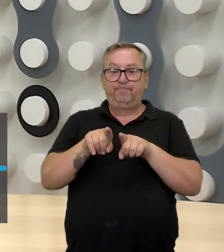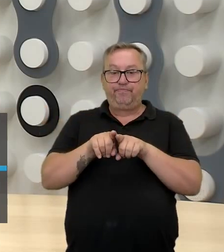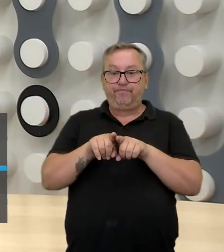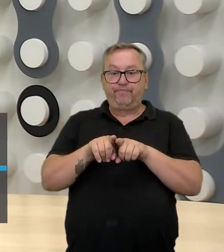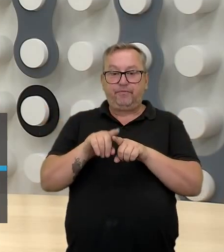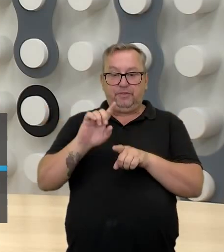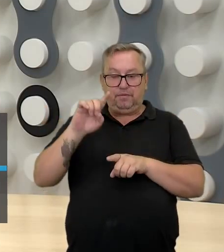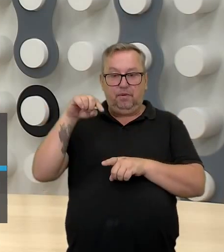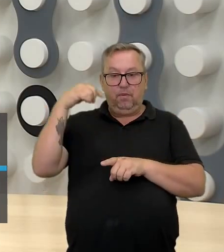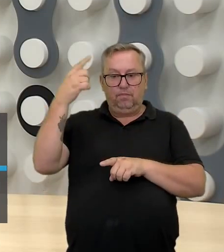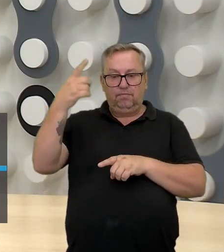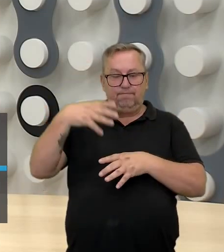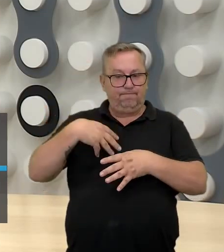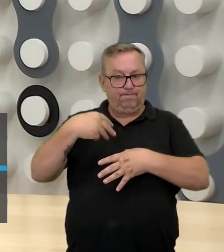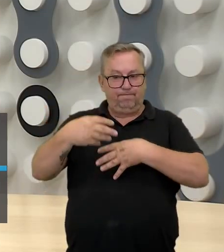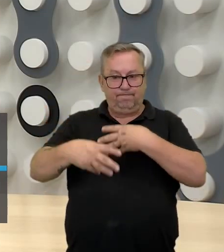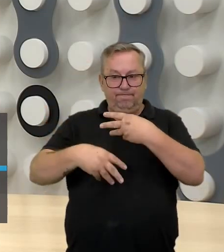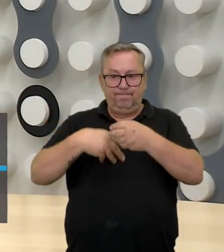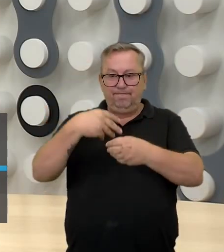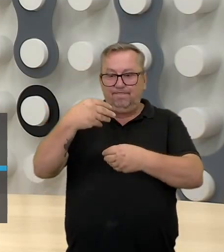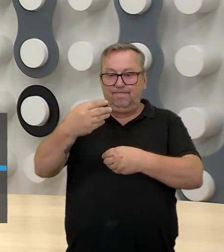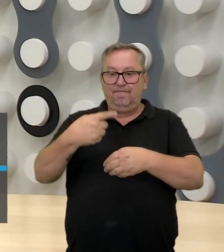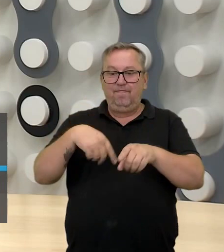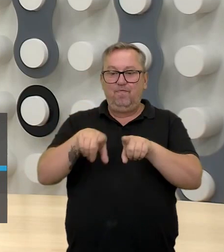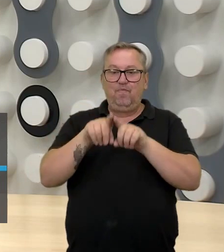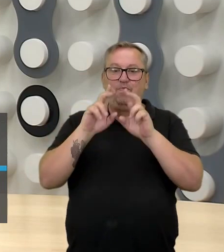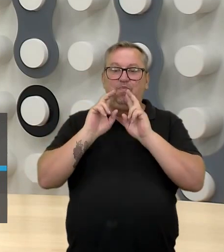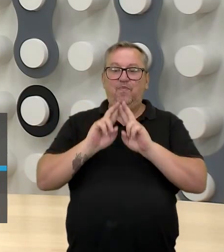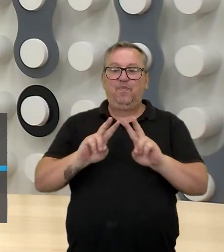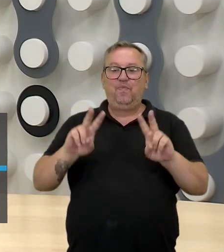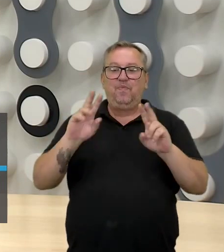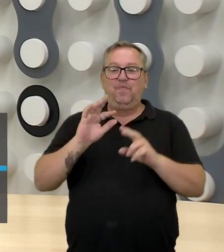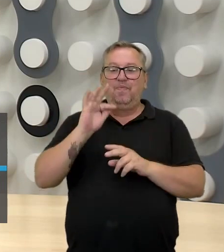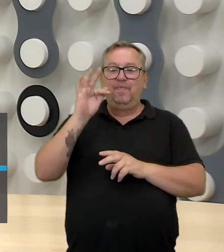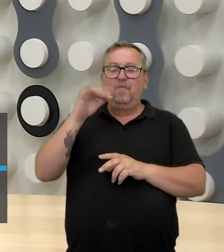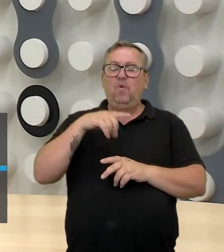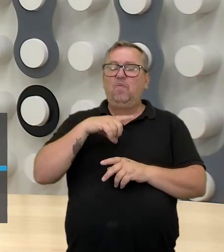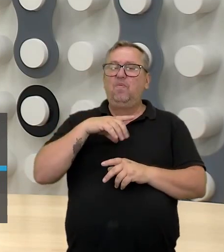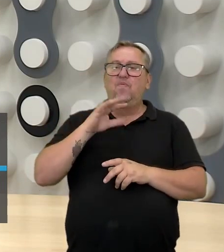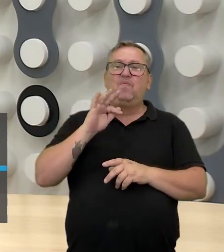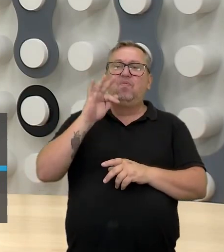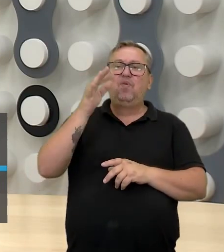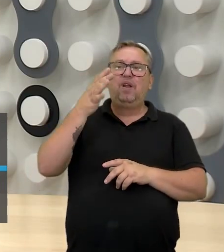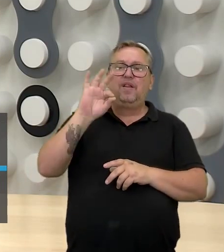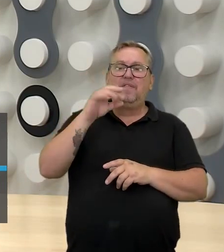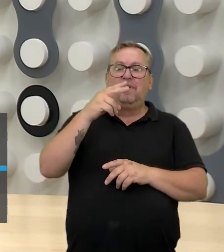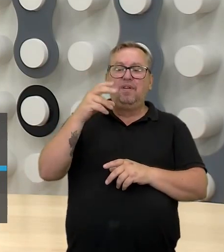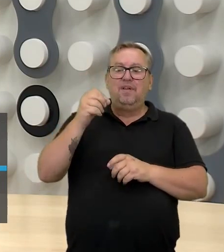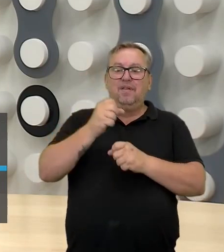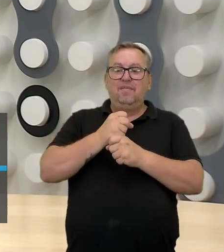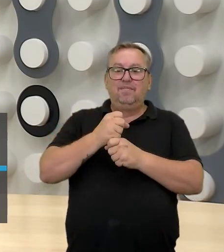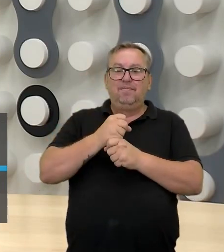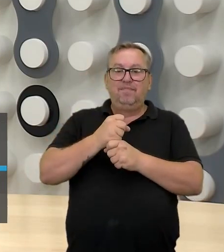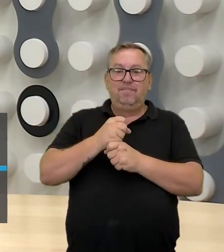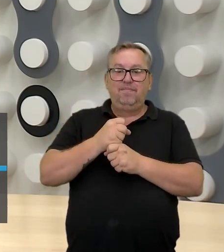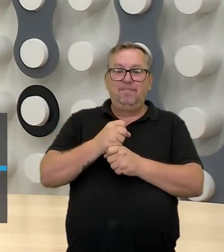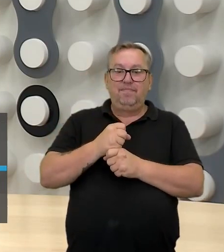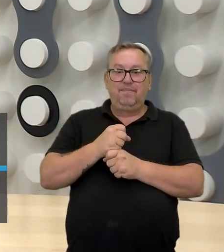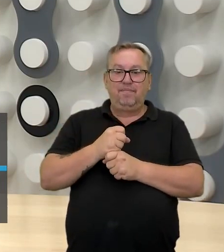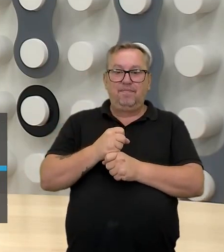suas próximas gerações também, né? E aí visualizar, né? Como que esse mundo vai estar daqui a 10, daqui a 20, daqui a